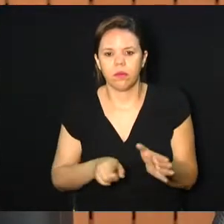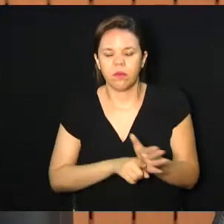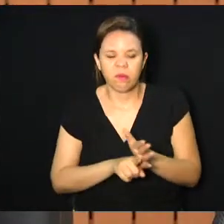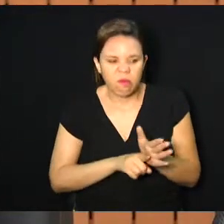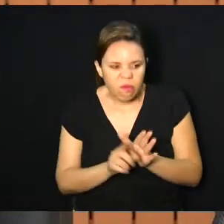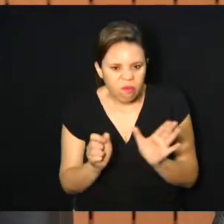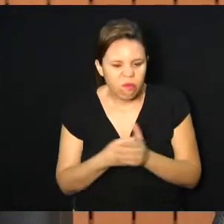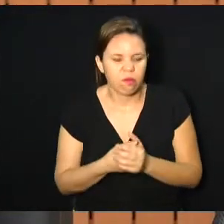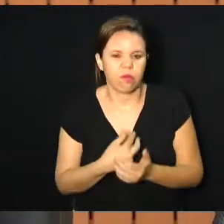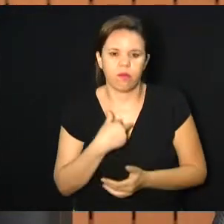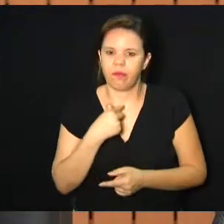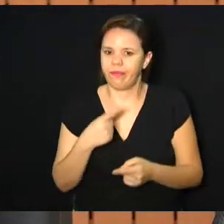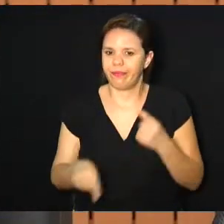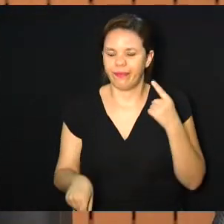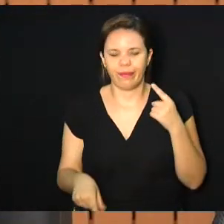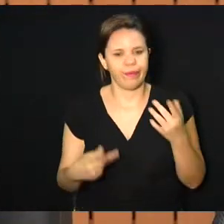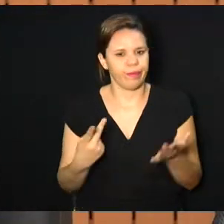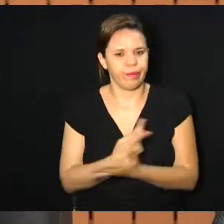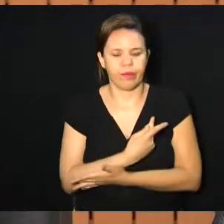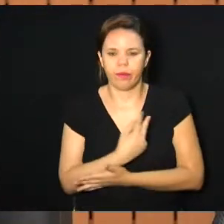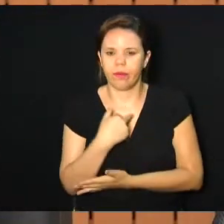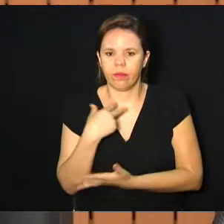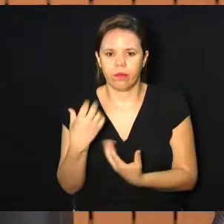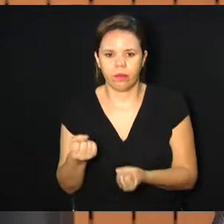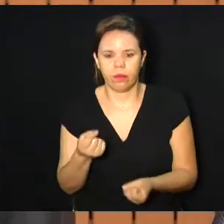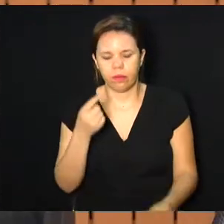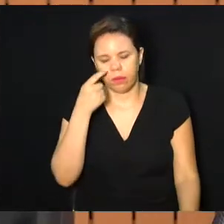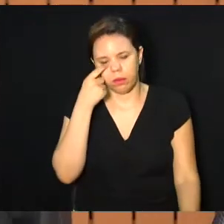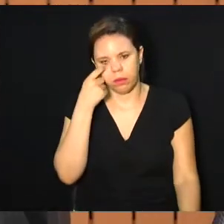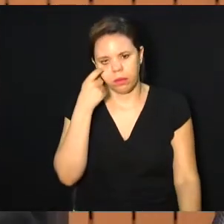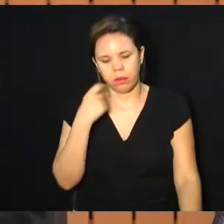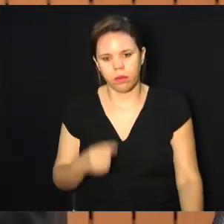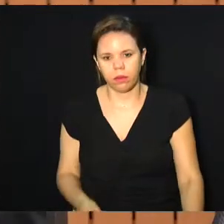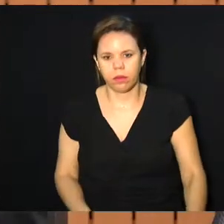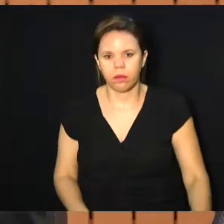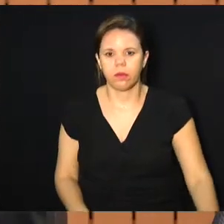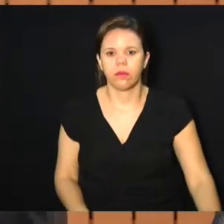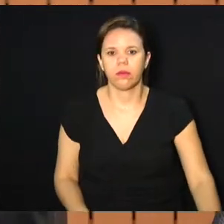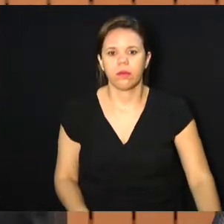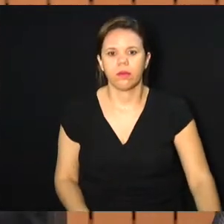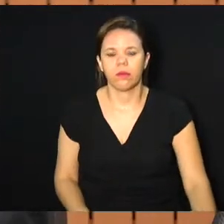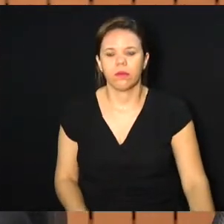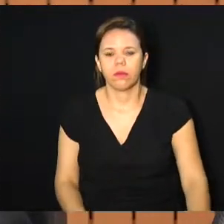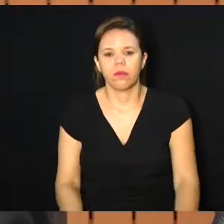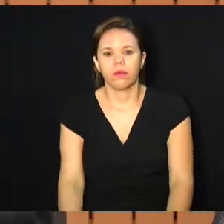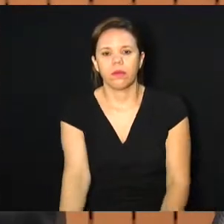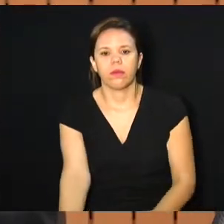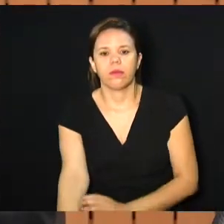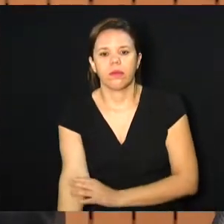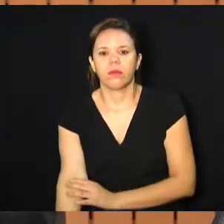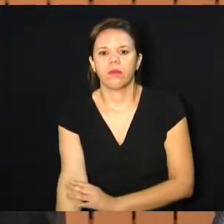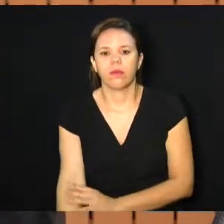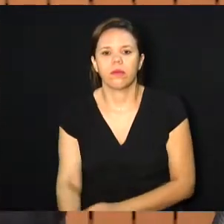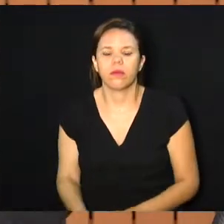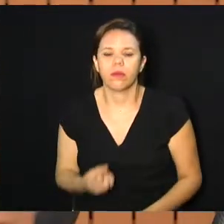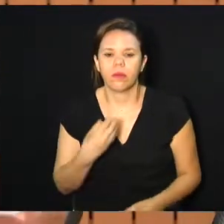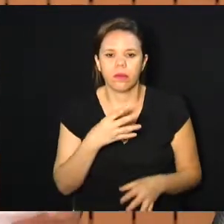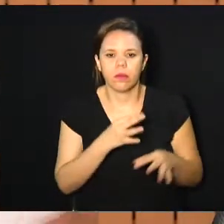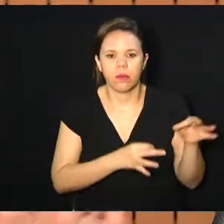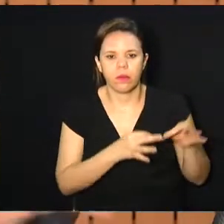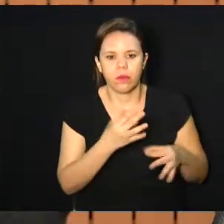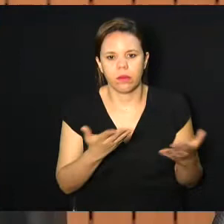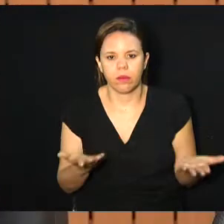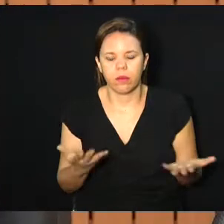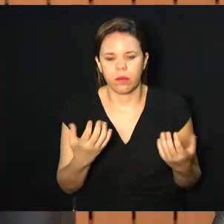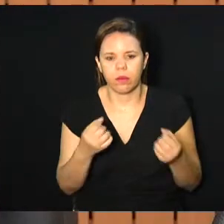é absolutamente teratológico, né? Não dá para admitir uma bizarrice dessa. Que bom que a Justiça